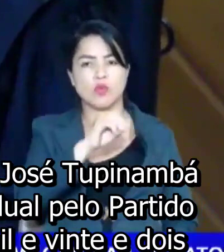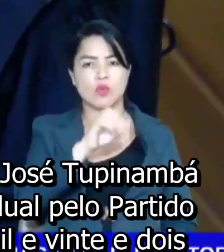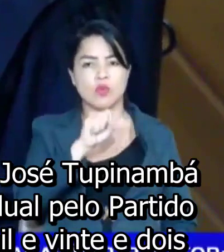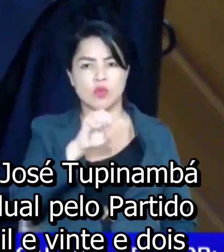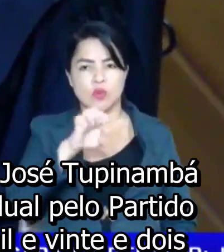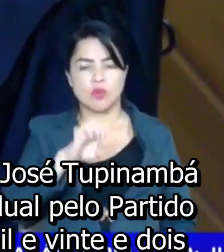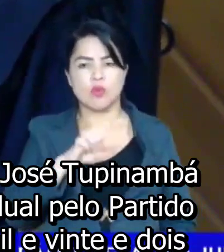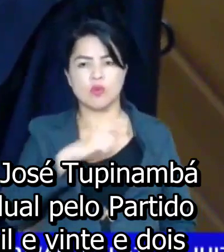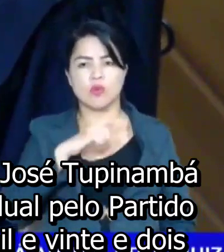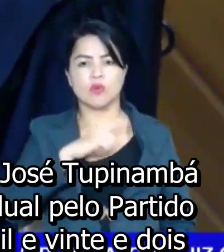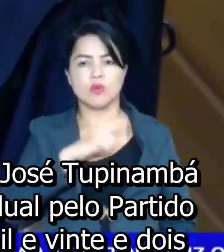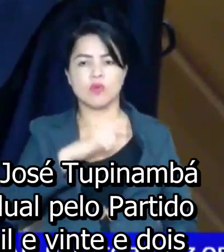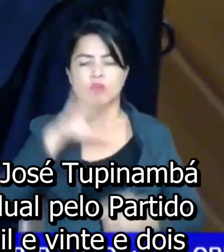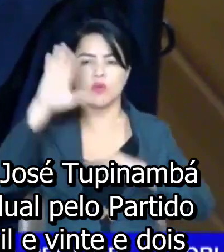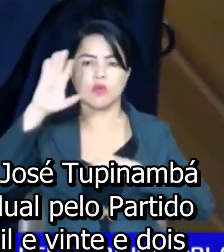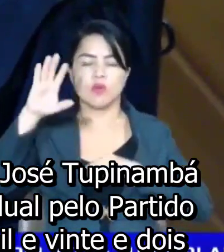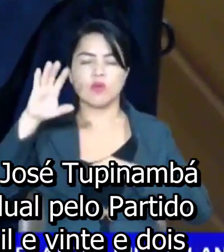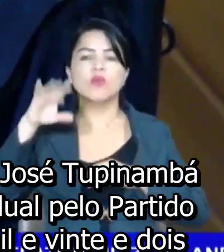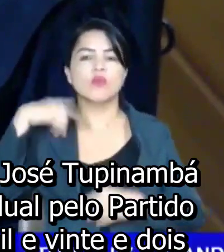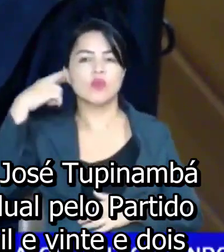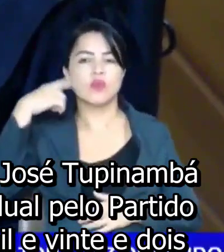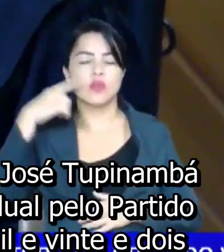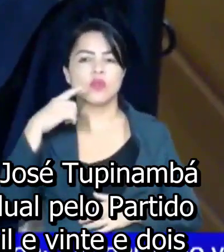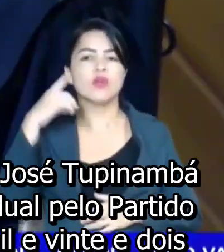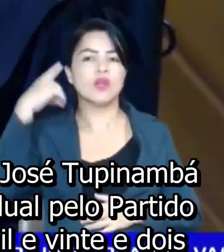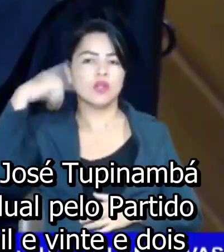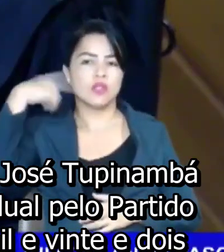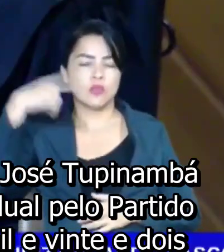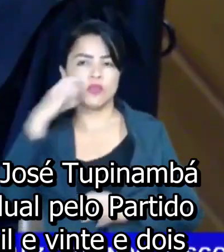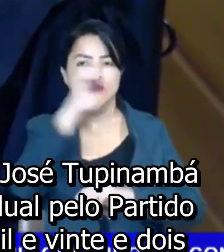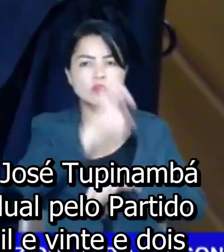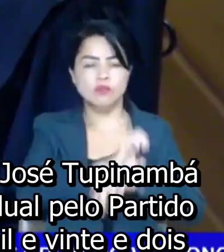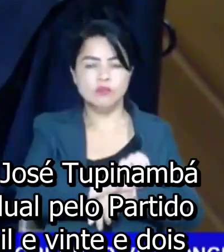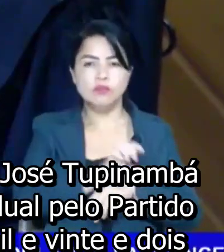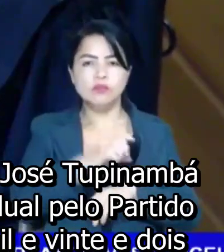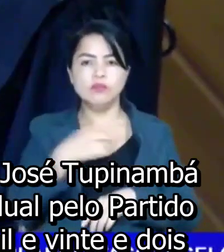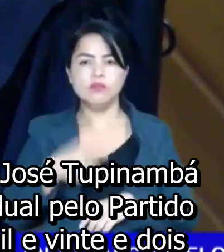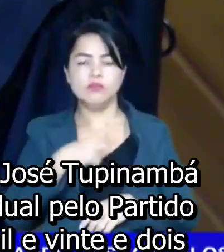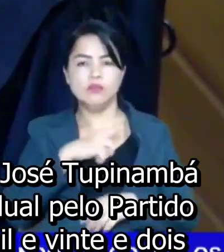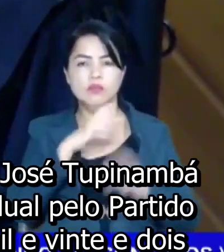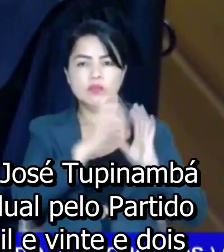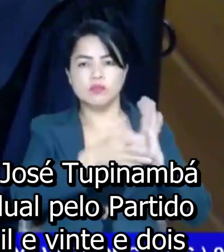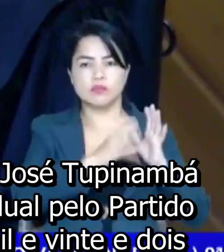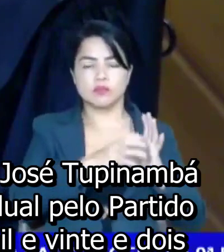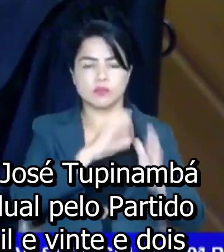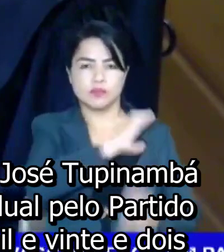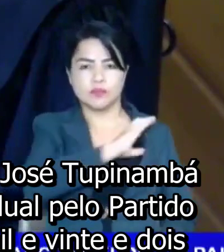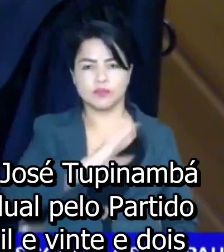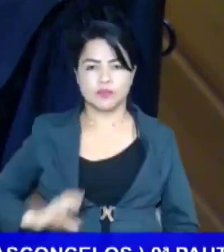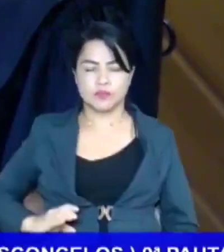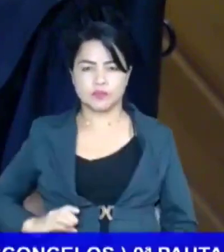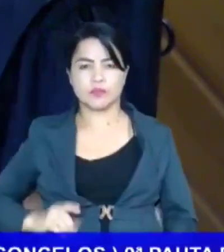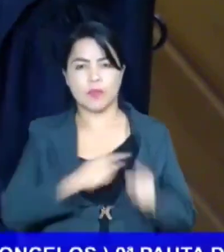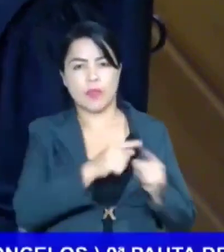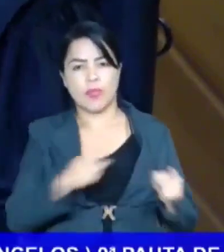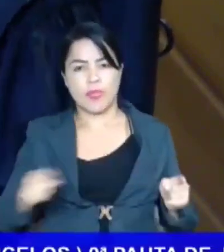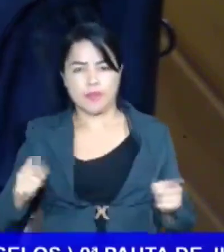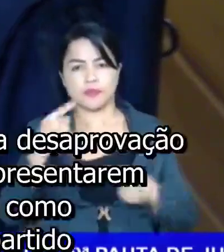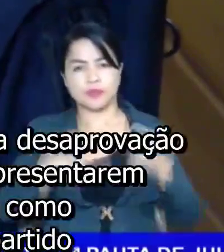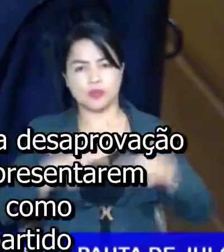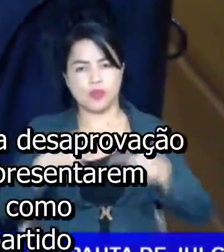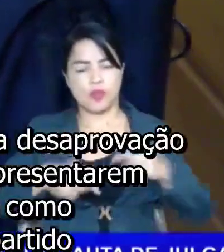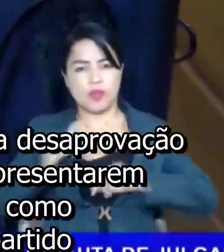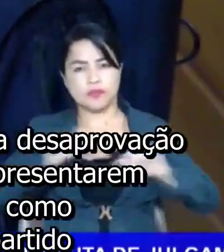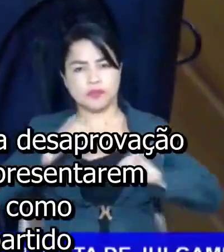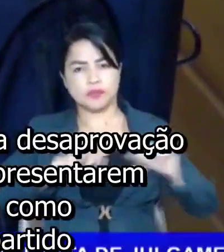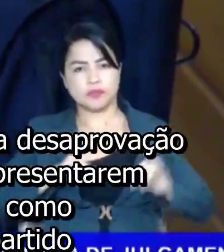mesa, candidato ao cargo de ao deputado fundo parede estadual madeirada pelo do Partido Social tribunal. Cristão, referente Desembargador à está vestido campanha com das sua eleições de toga, 2022. usa óculos de armação escura,